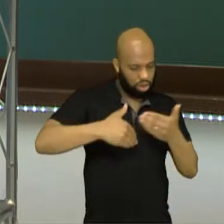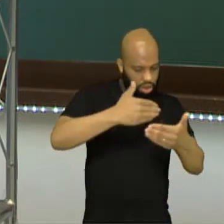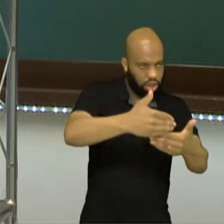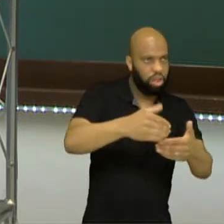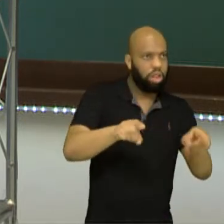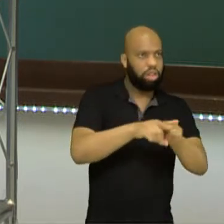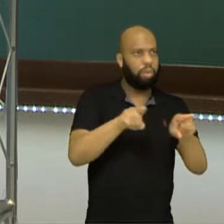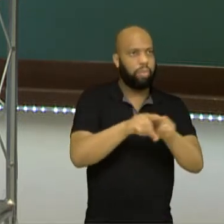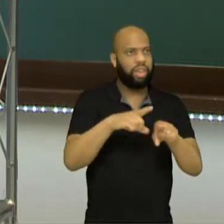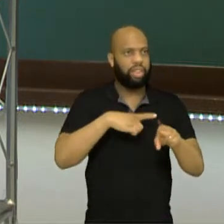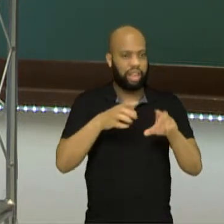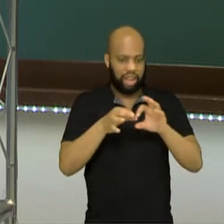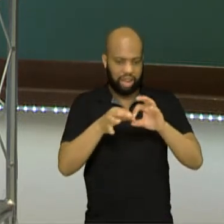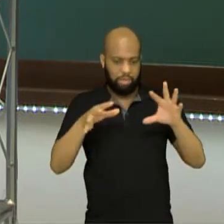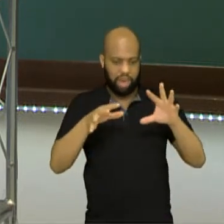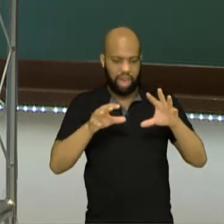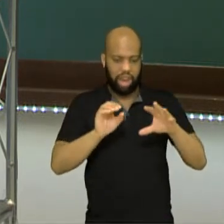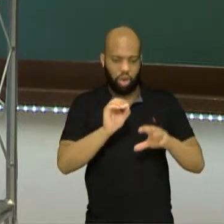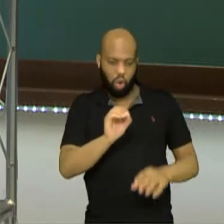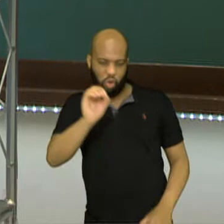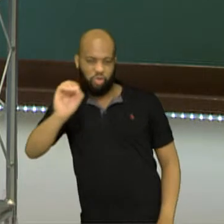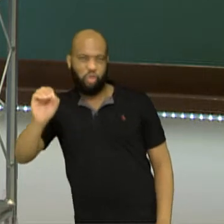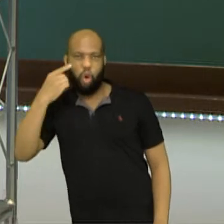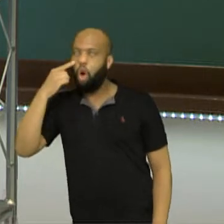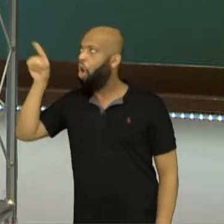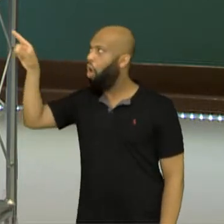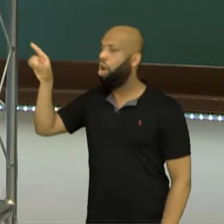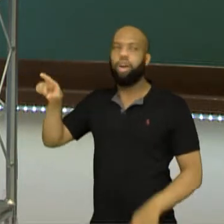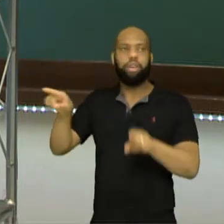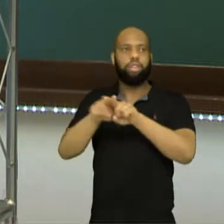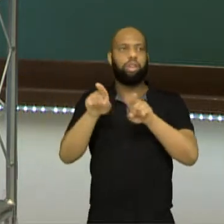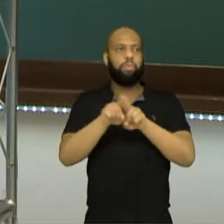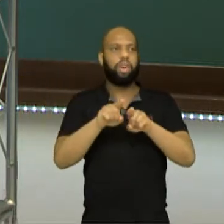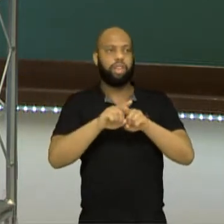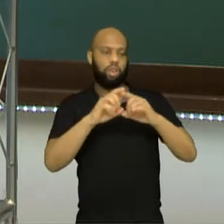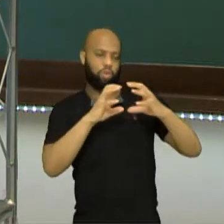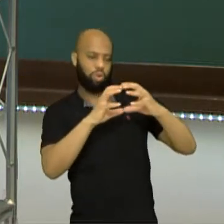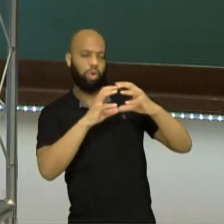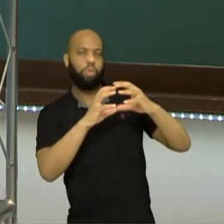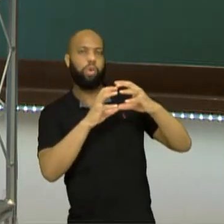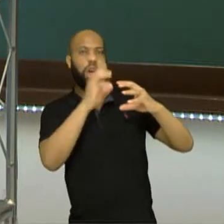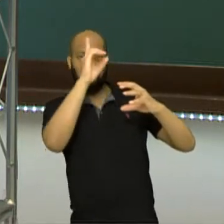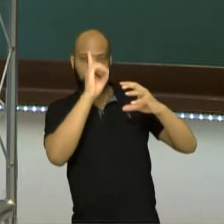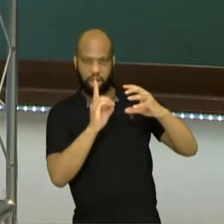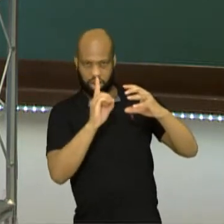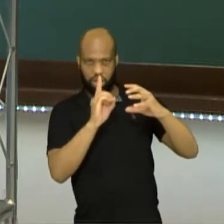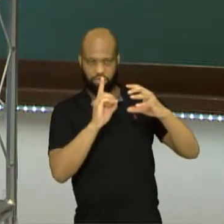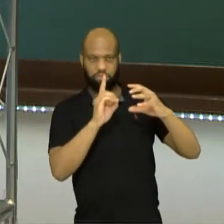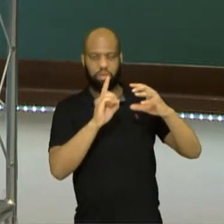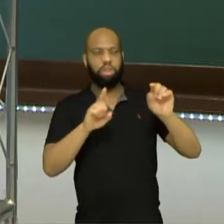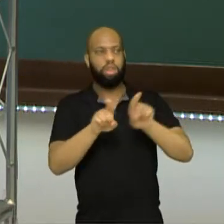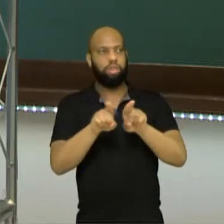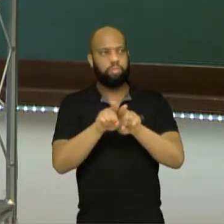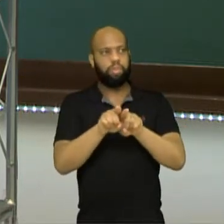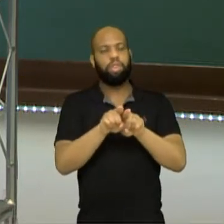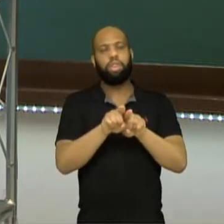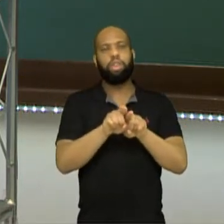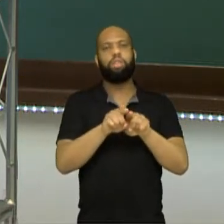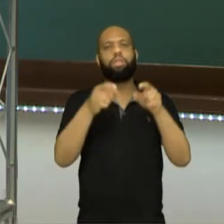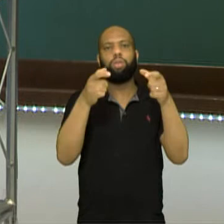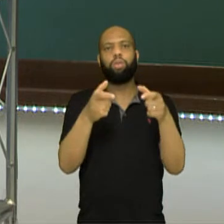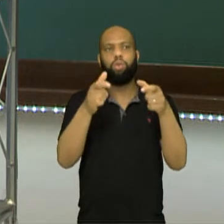menos com relação ao desenho. O corpo amarelo ou o corpo lúteo, que seria essa parte ali